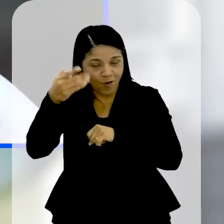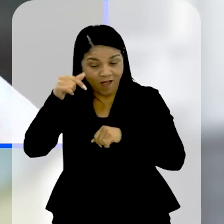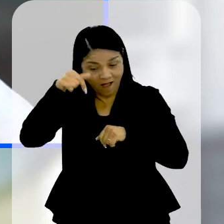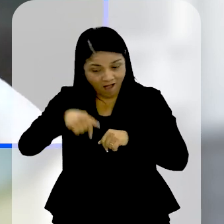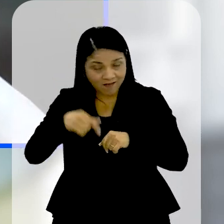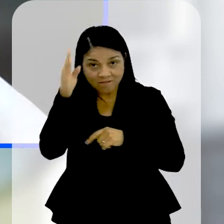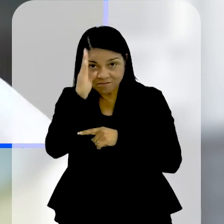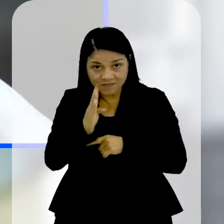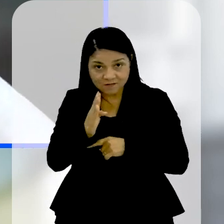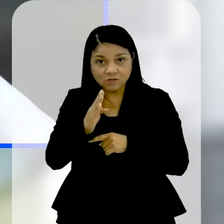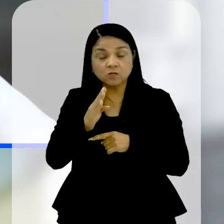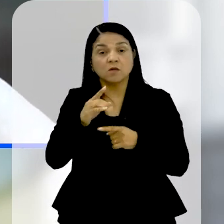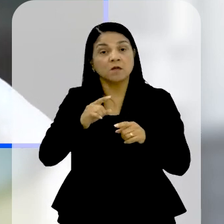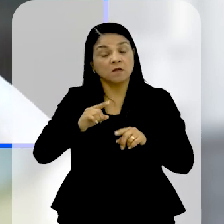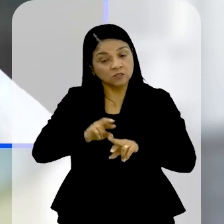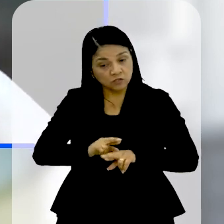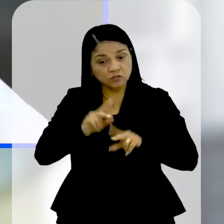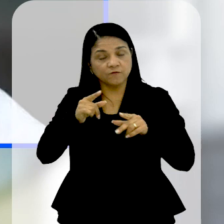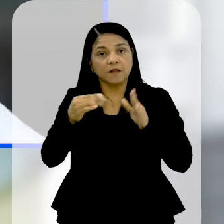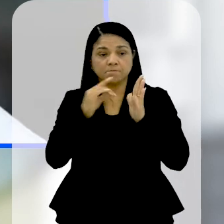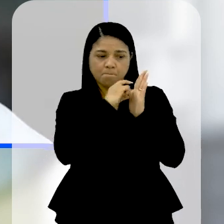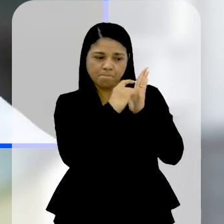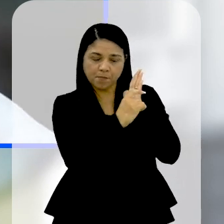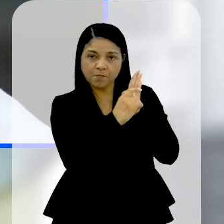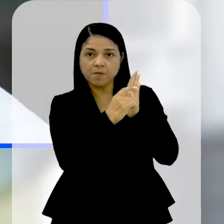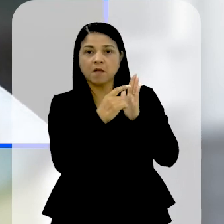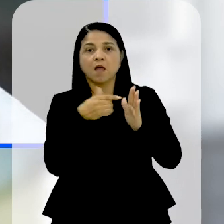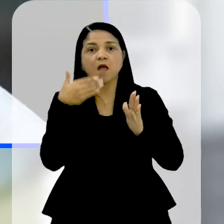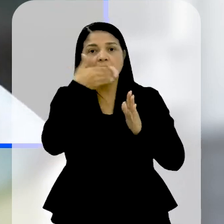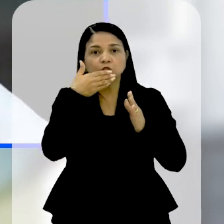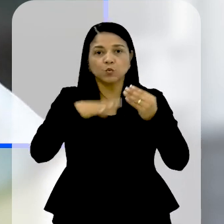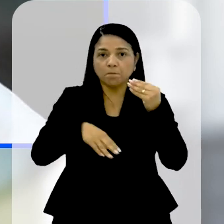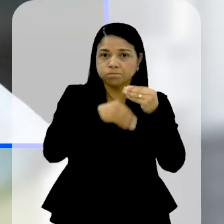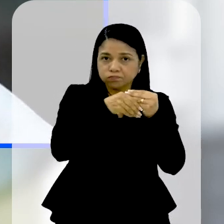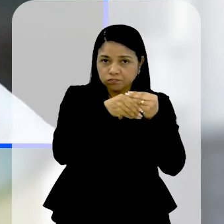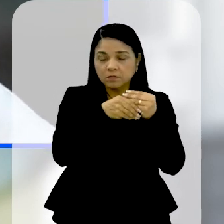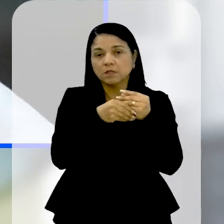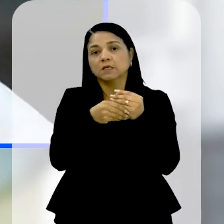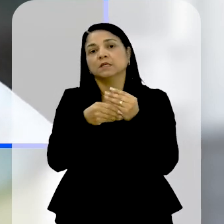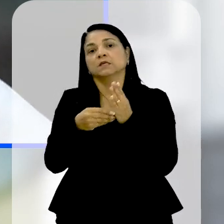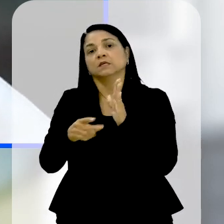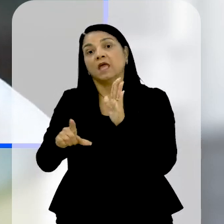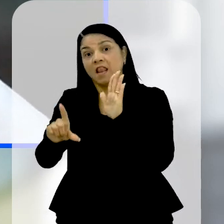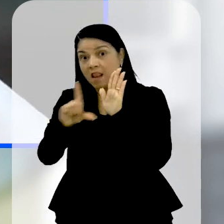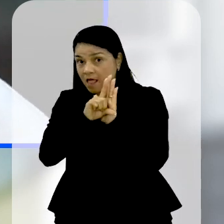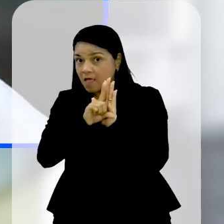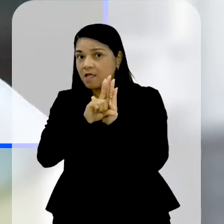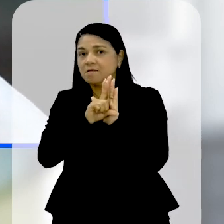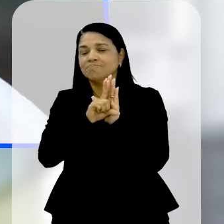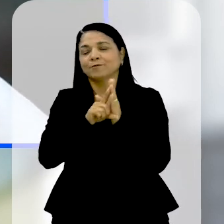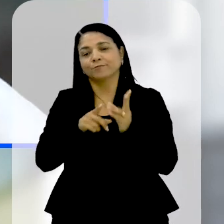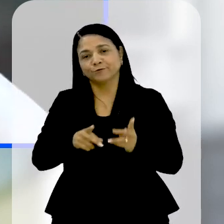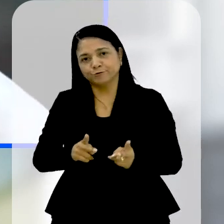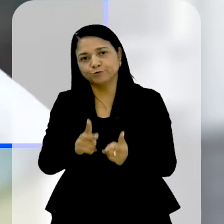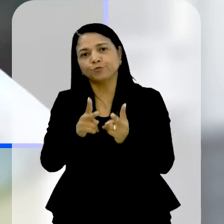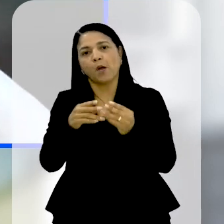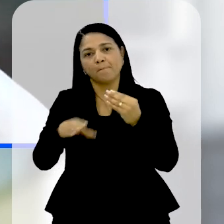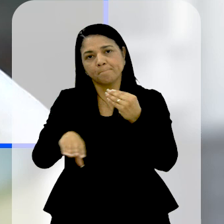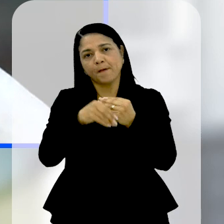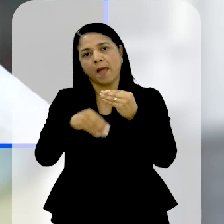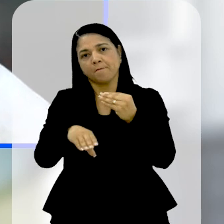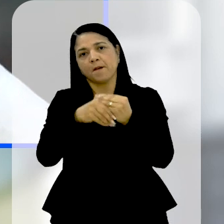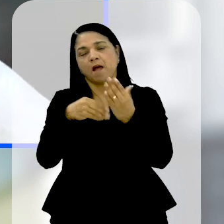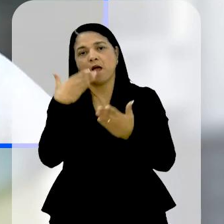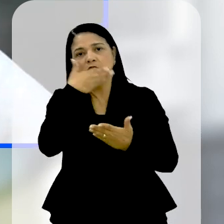que diferenciar açúcar total e açúcar adicionado. Isso é lei na nossa rotulagem. E mesmo assim, continuam